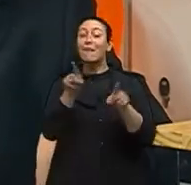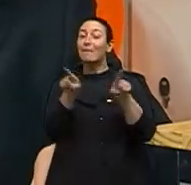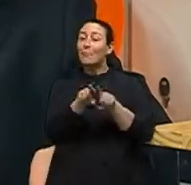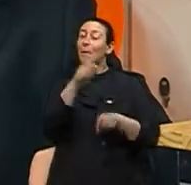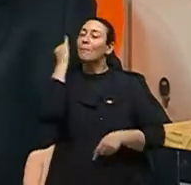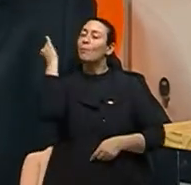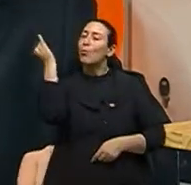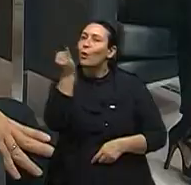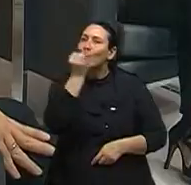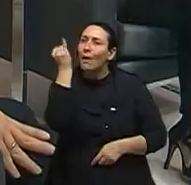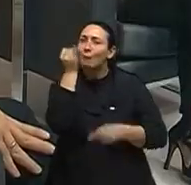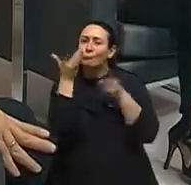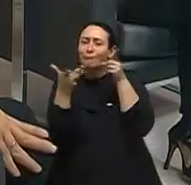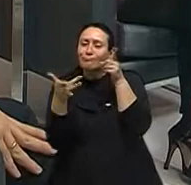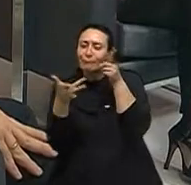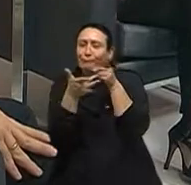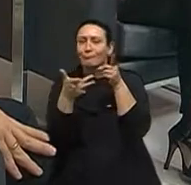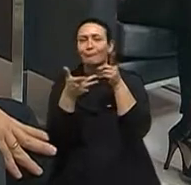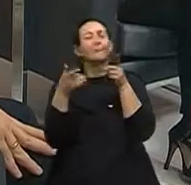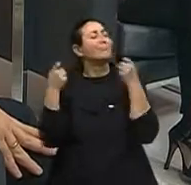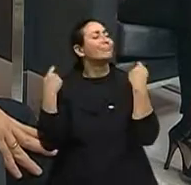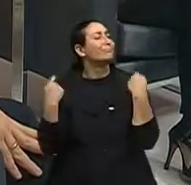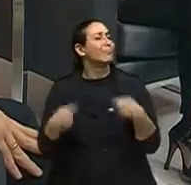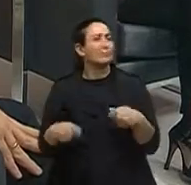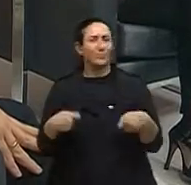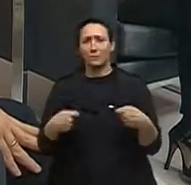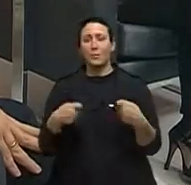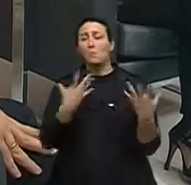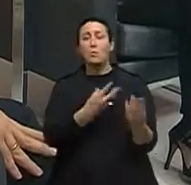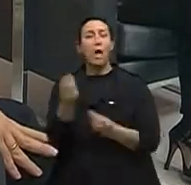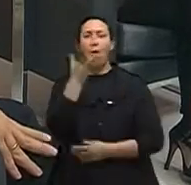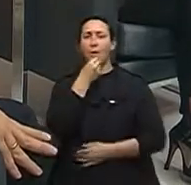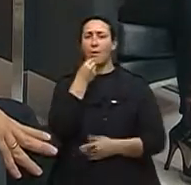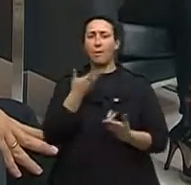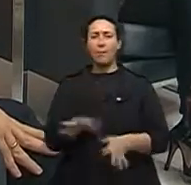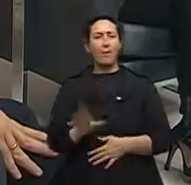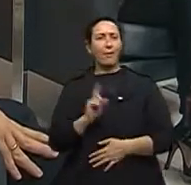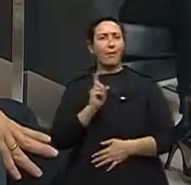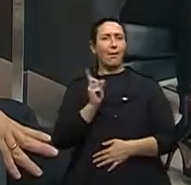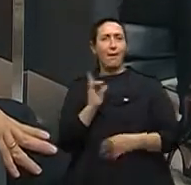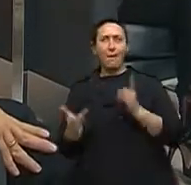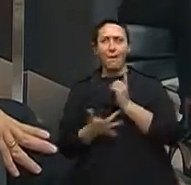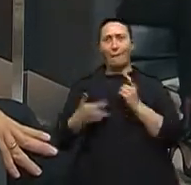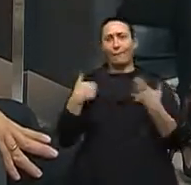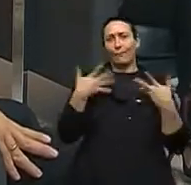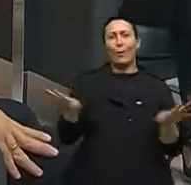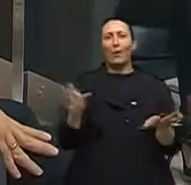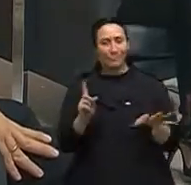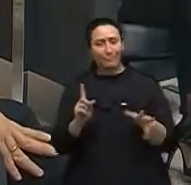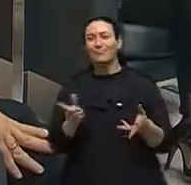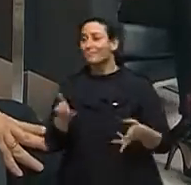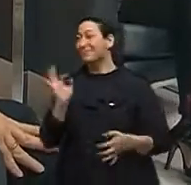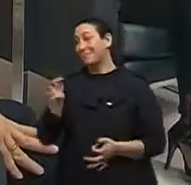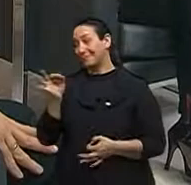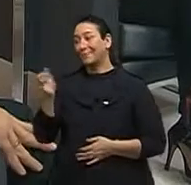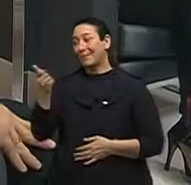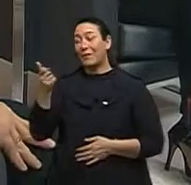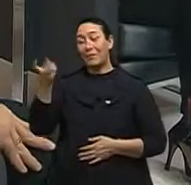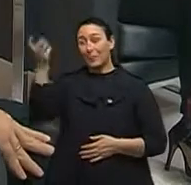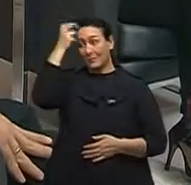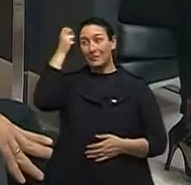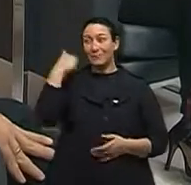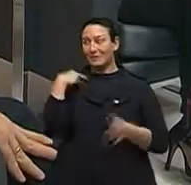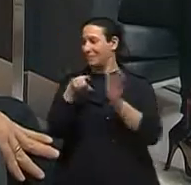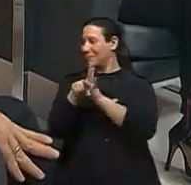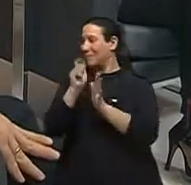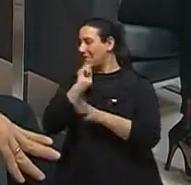também o exame de sangue o que o que mede o PSA né Olha já tô até sabendo minha falsa cultura aqui de entrevistar médica já